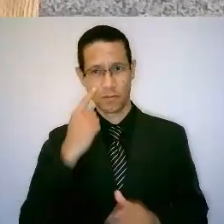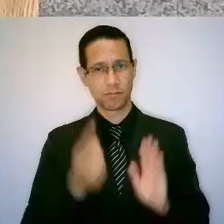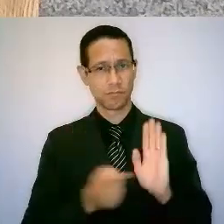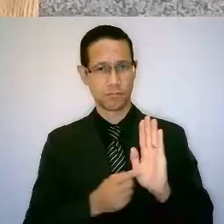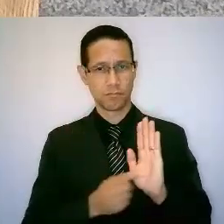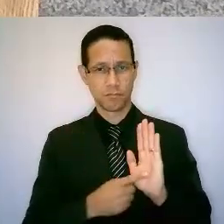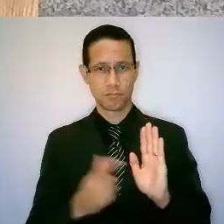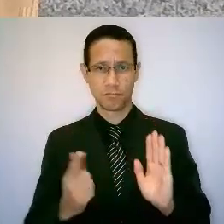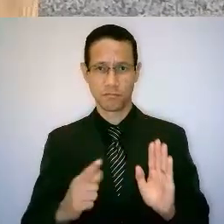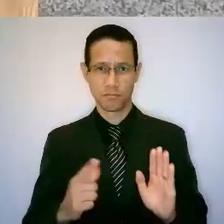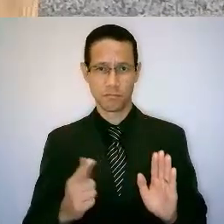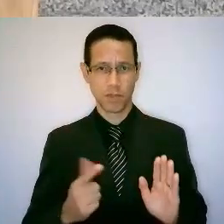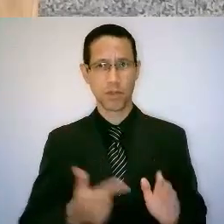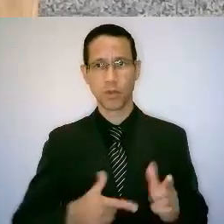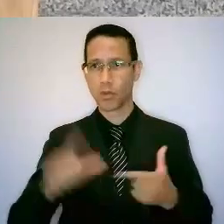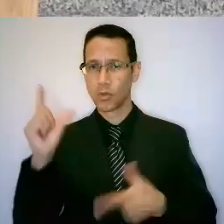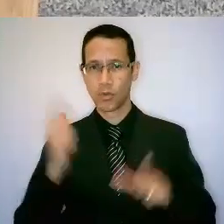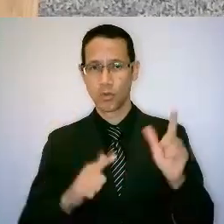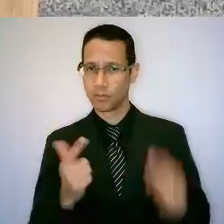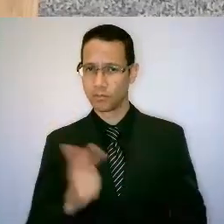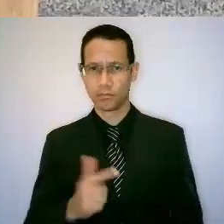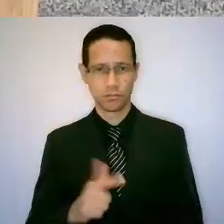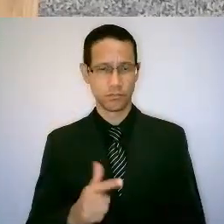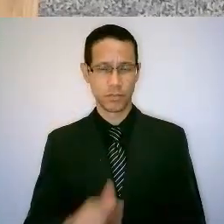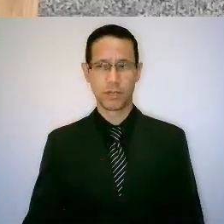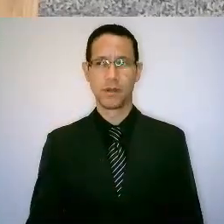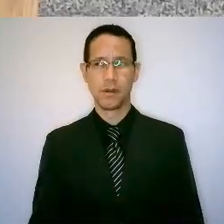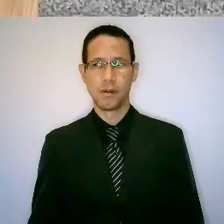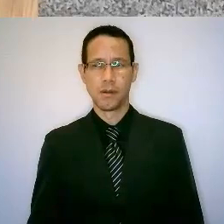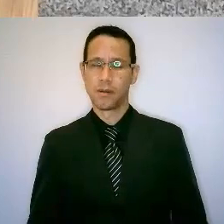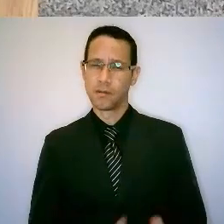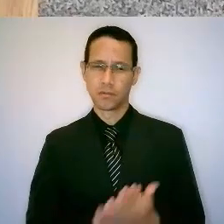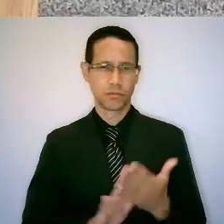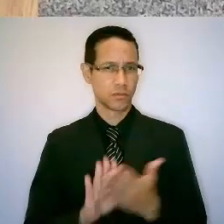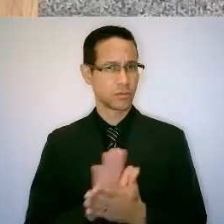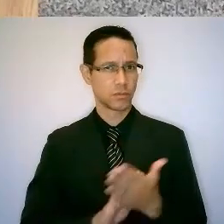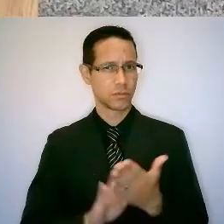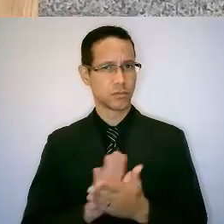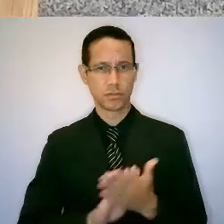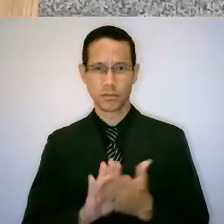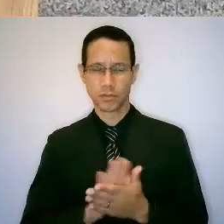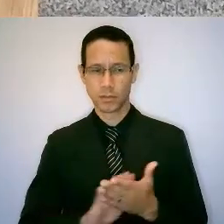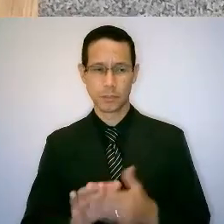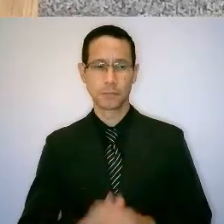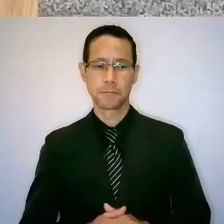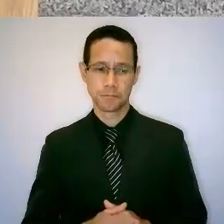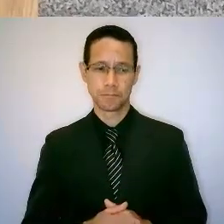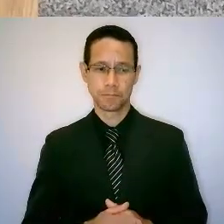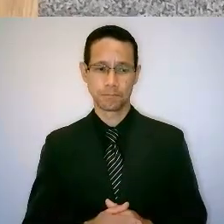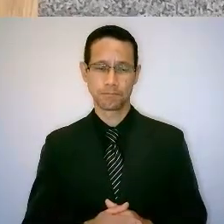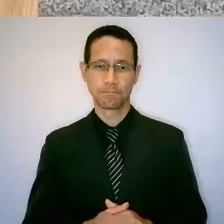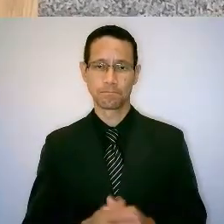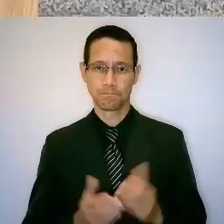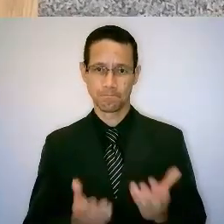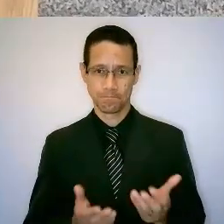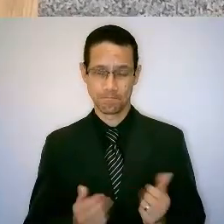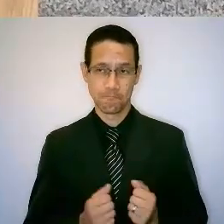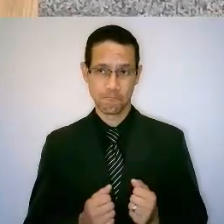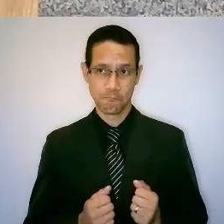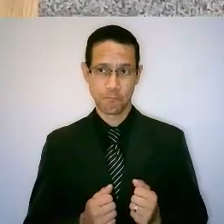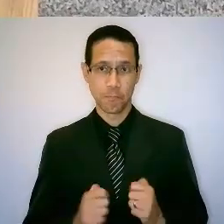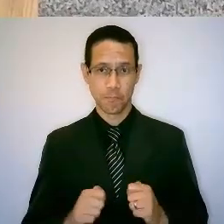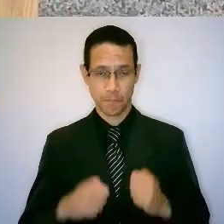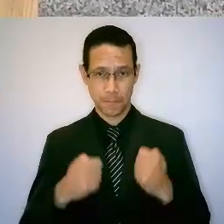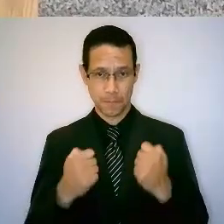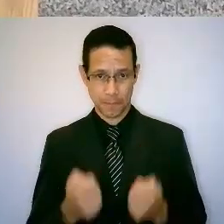Além disso absolutamente nada além disso na realidade as tendências o que se providenciona a denúncia